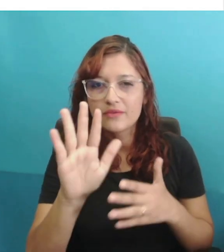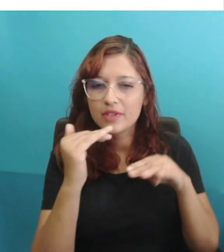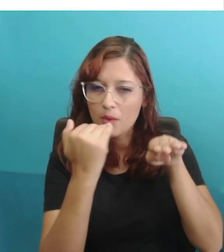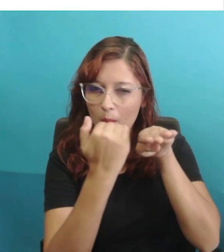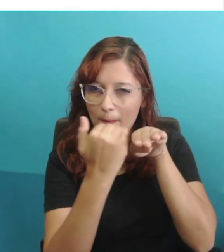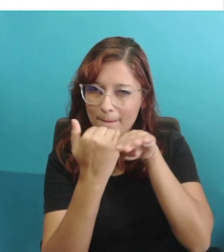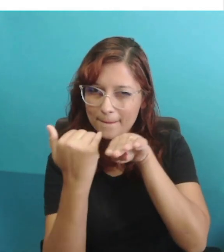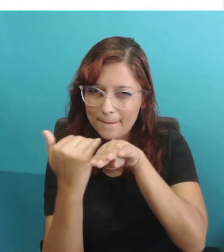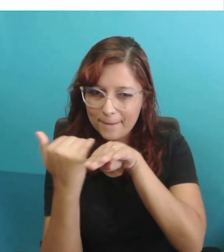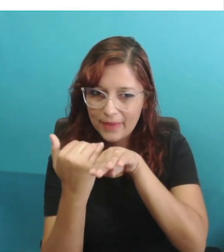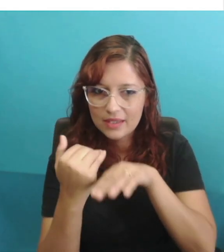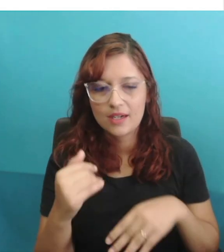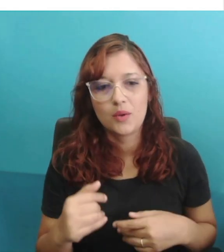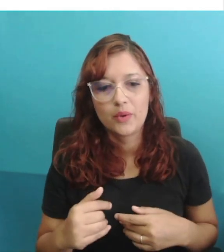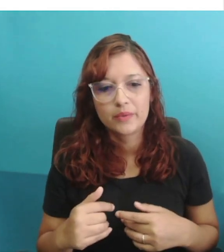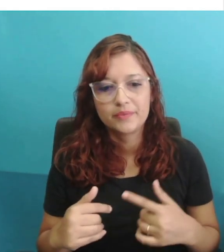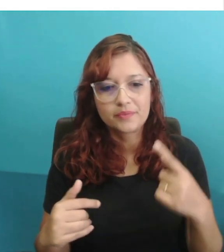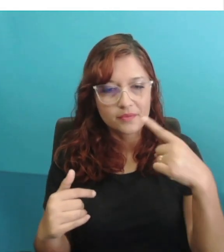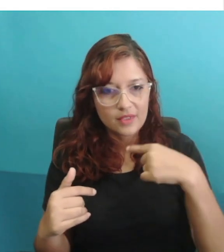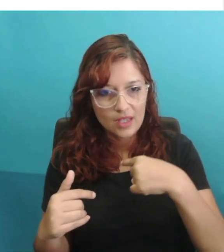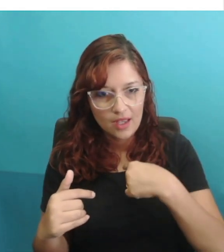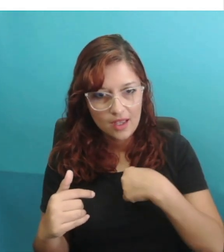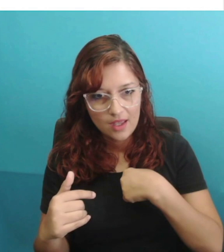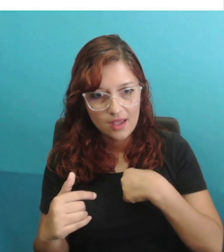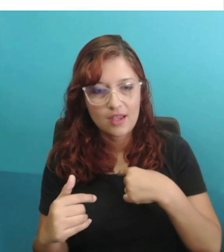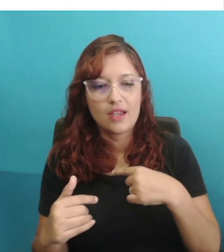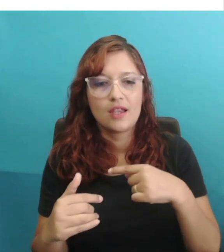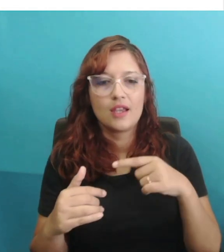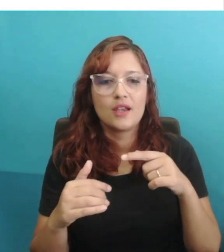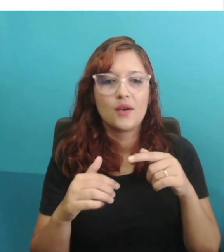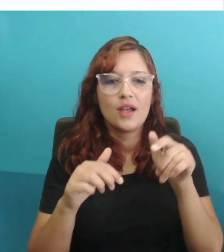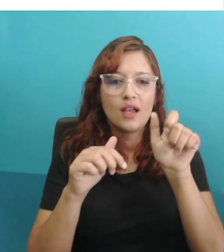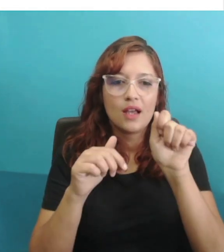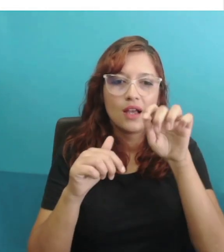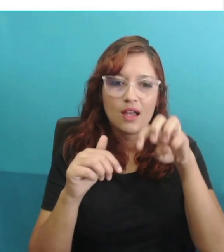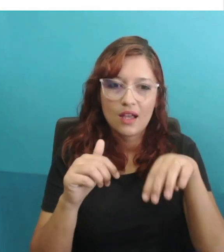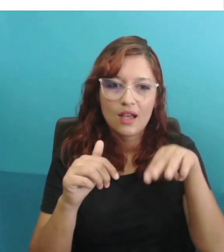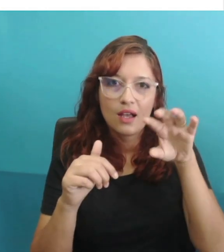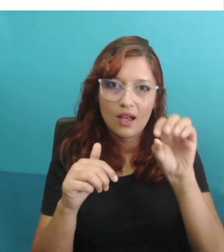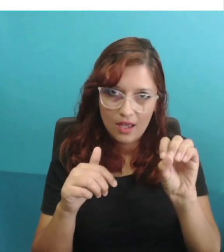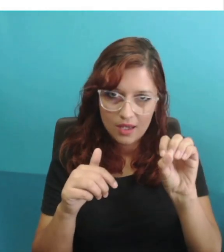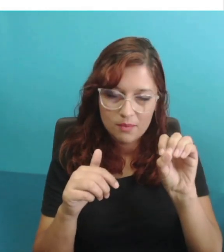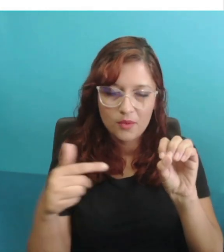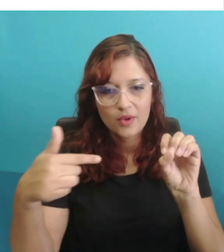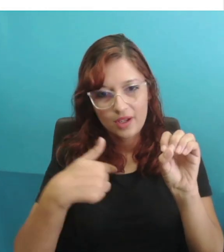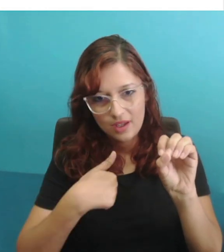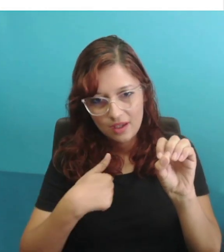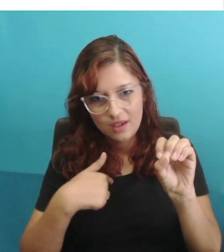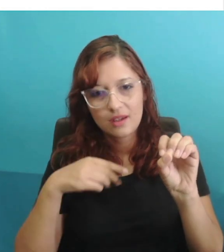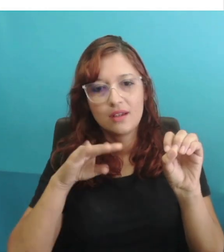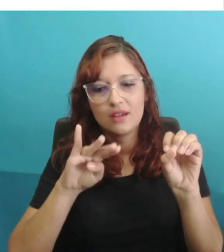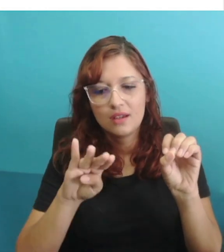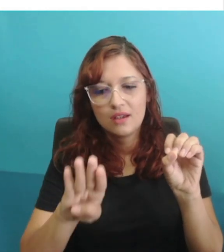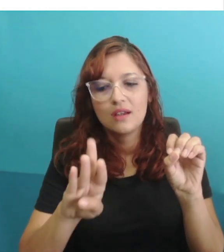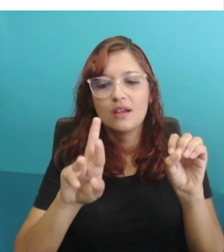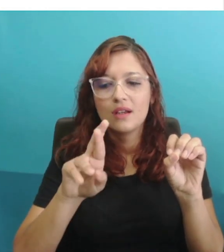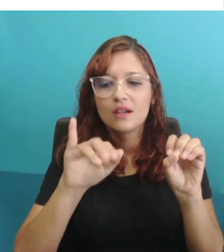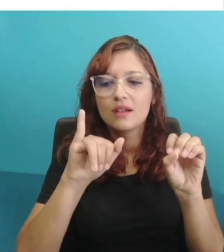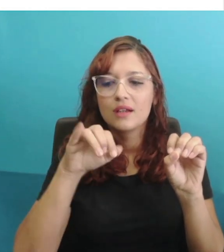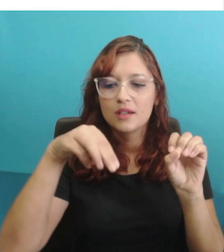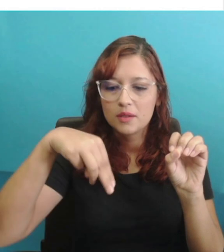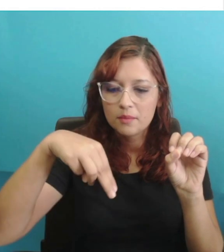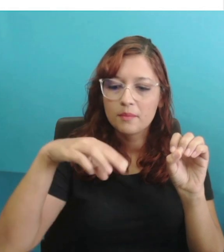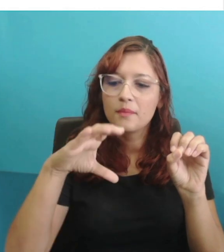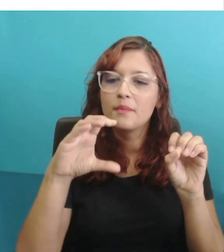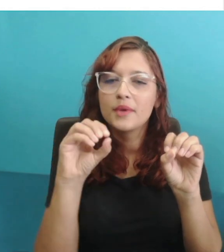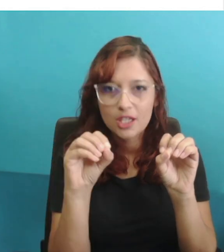Então, todos os 2 estão no presente do indicativo, então os verbos terminados em AR, verbos regulares, eles vão